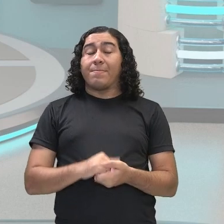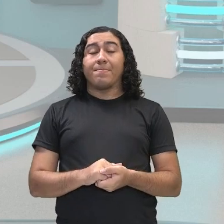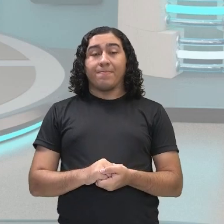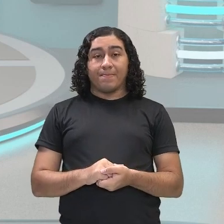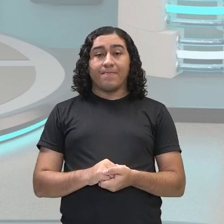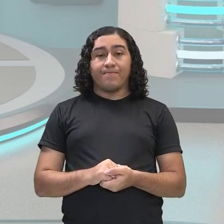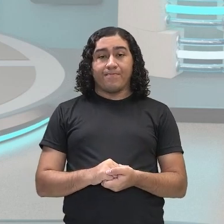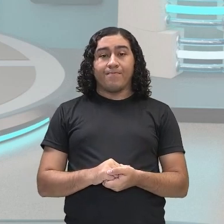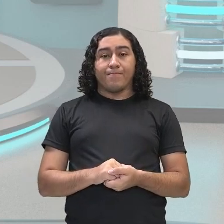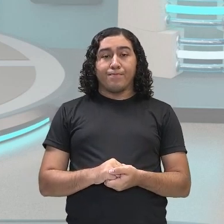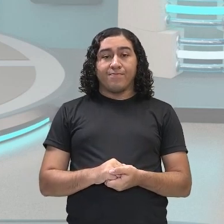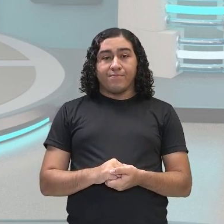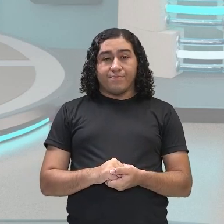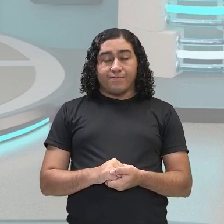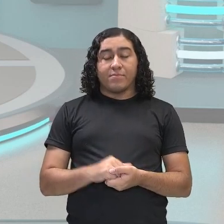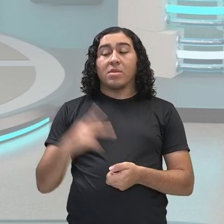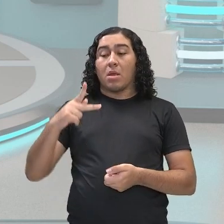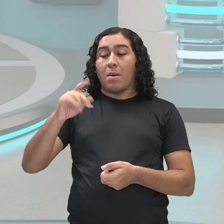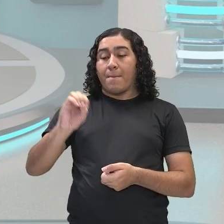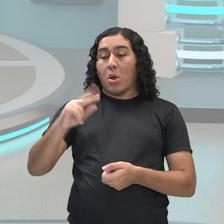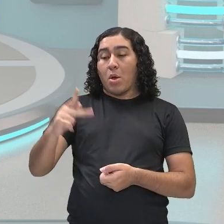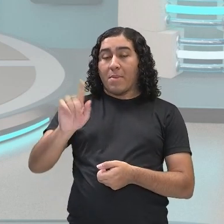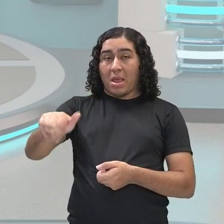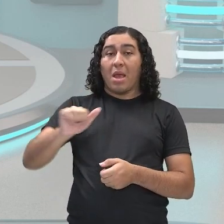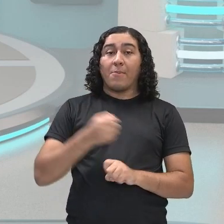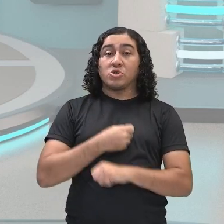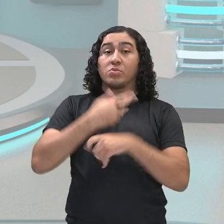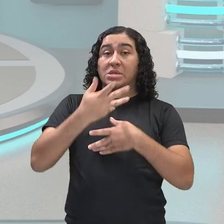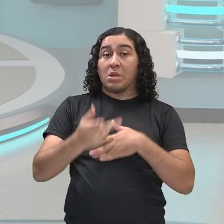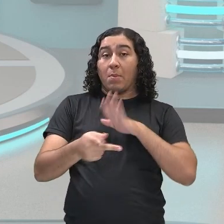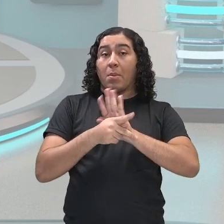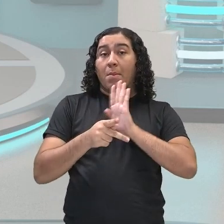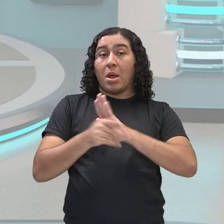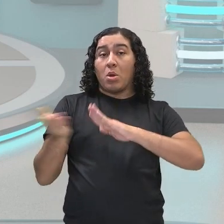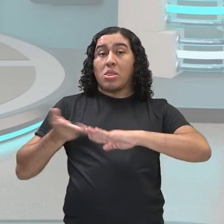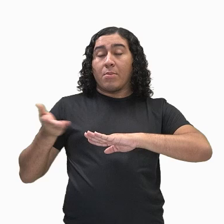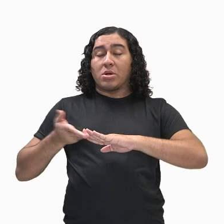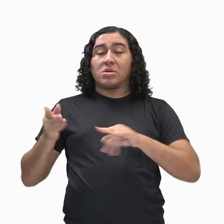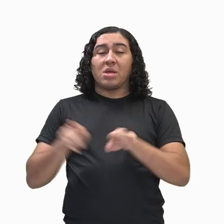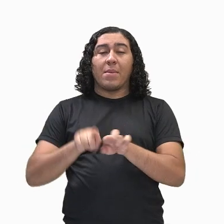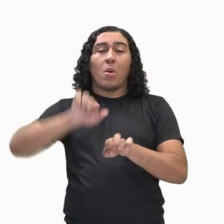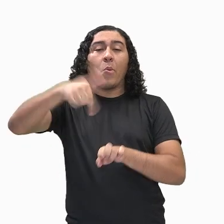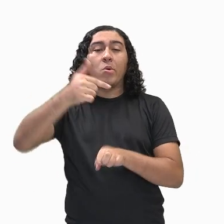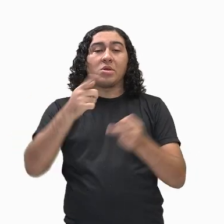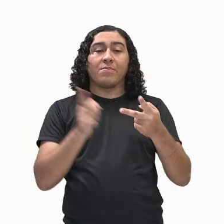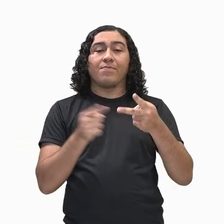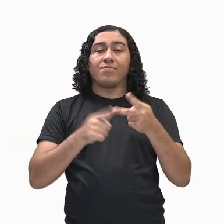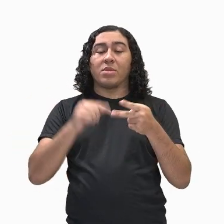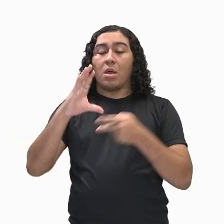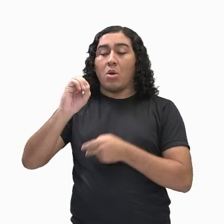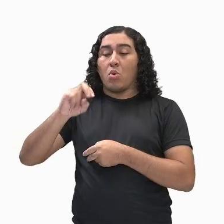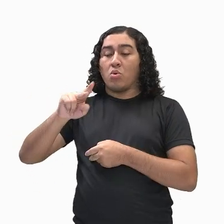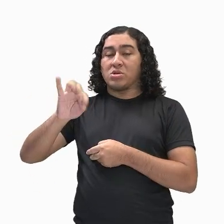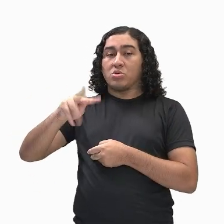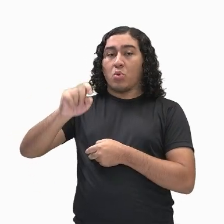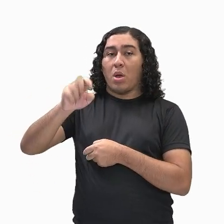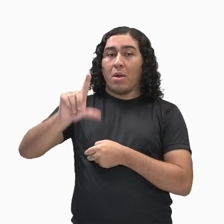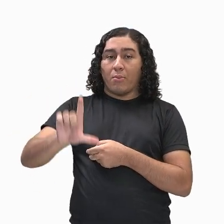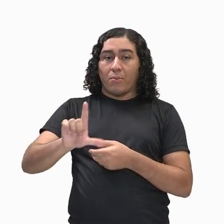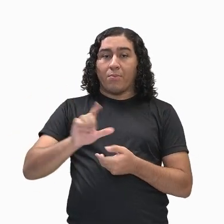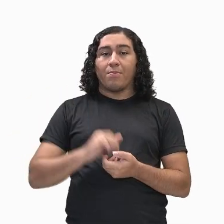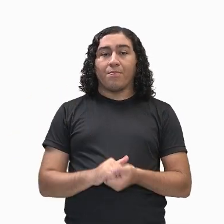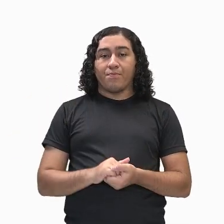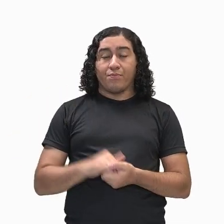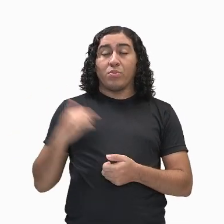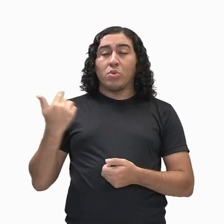Então, a pop art ela é uma manifestação da arte contemporânea. Outra manifestação é a arte conceitual. E aí a